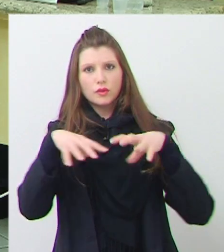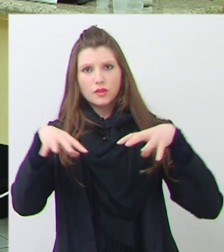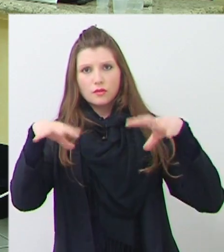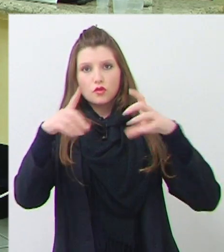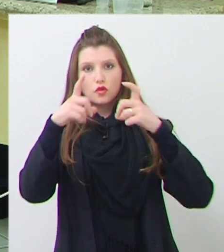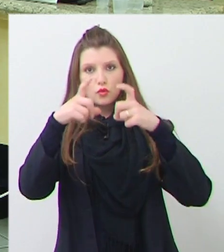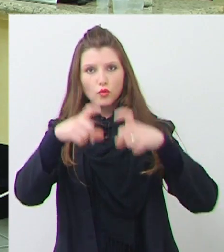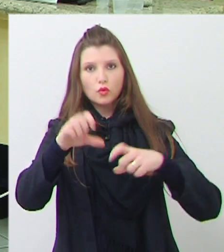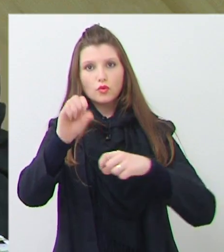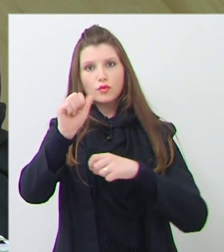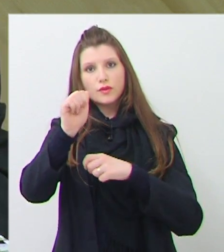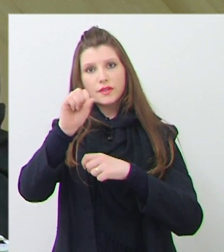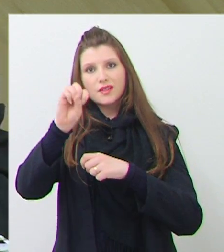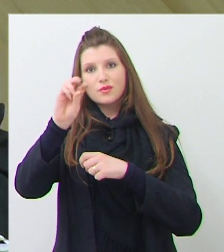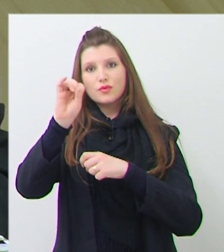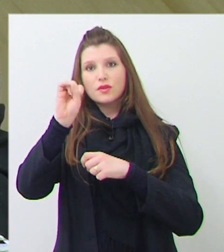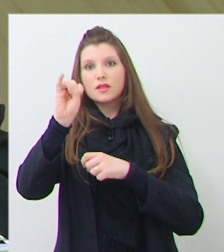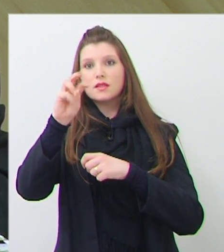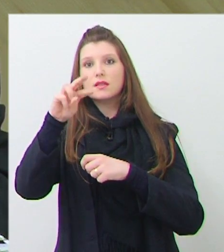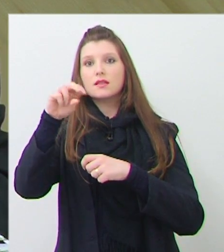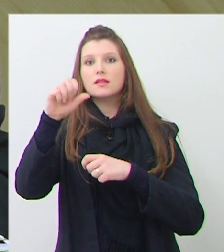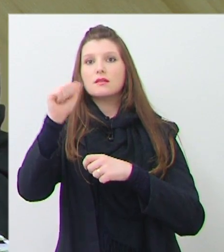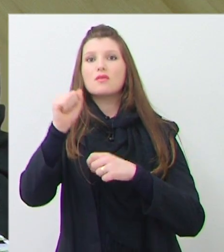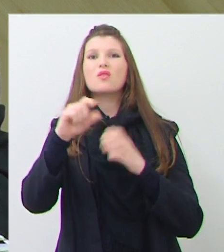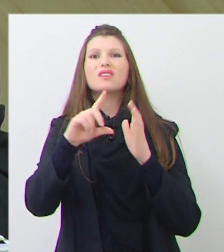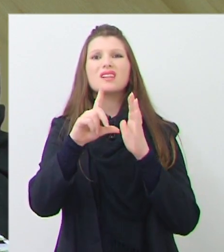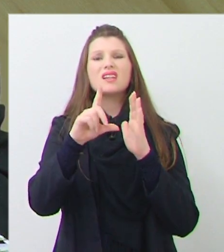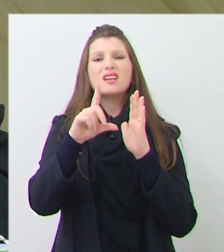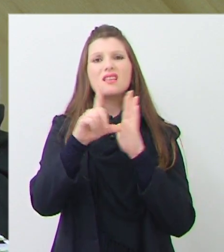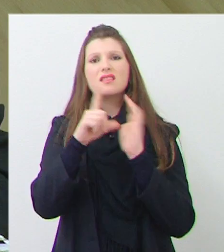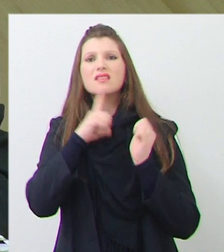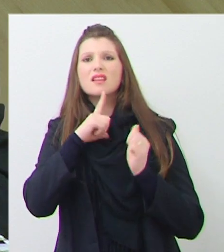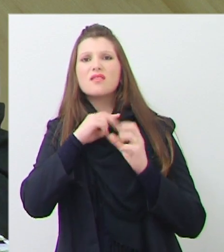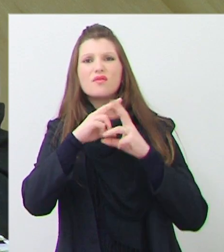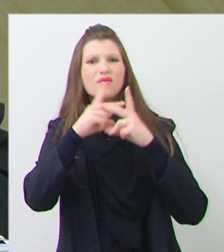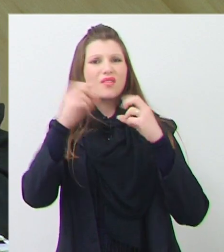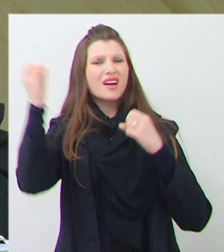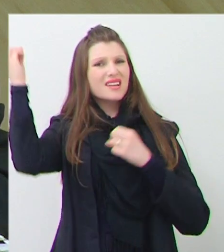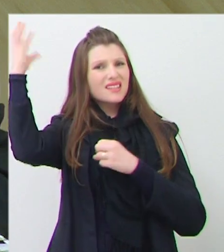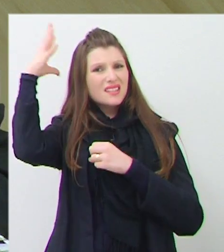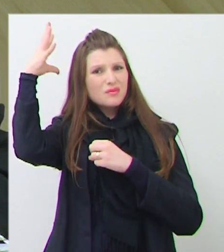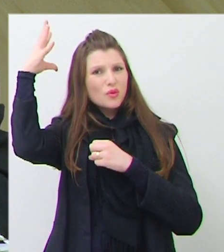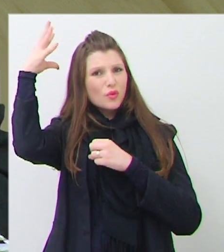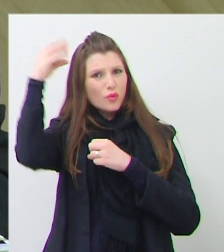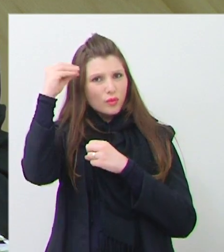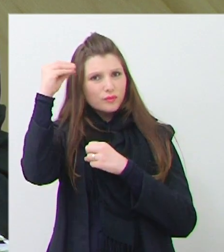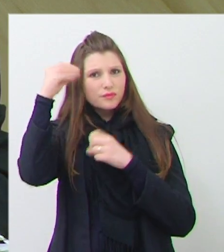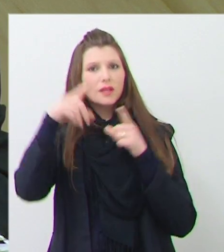bairro São Simão, haja visto o grande número de lâmpadas queimadas. Requerimento